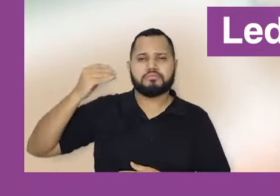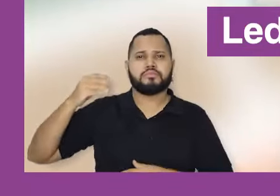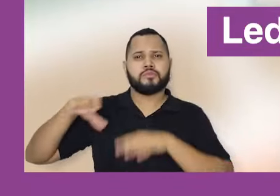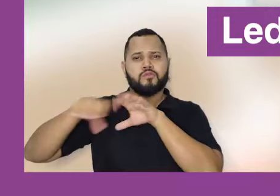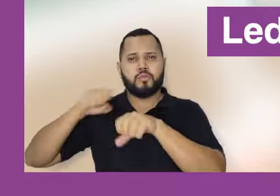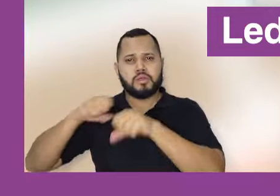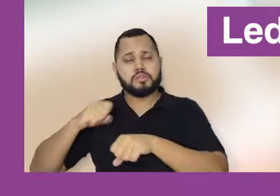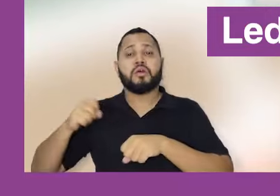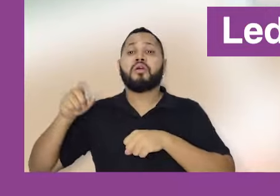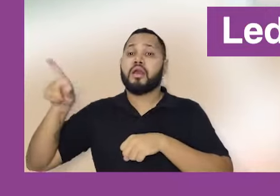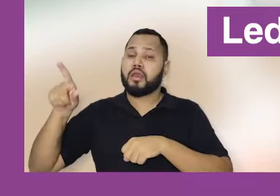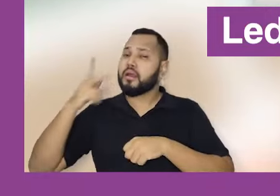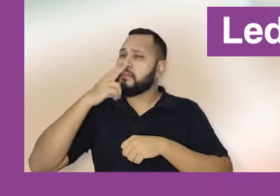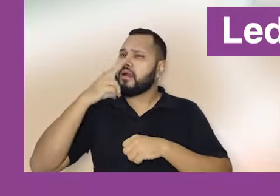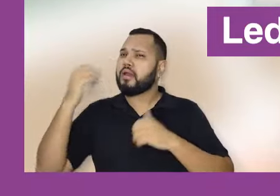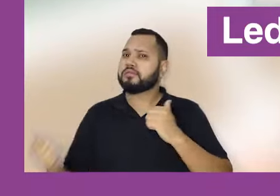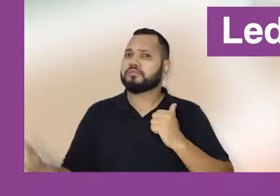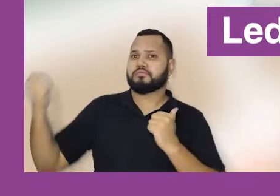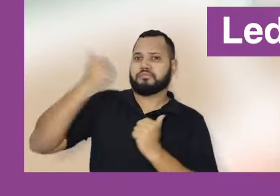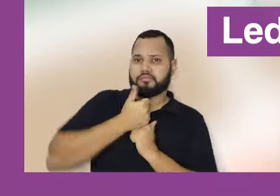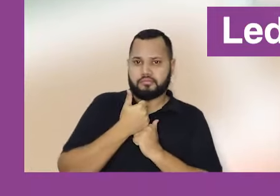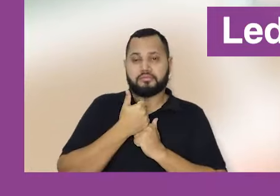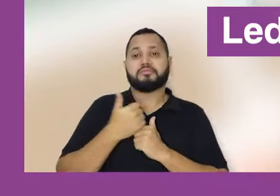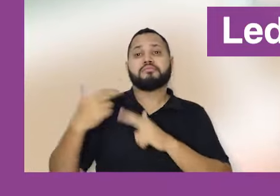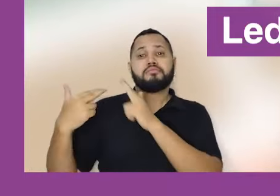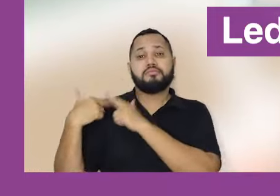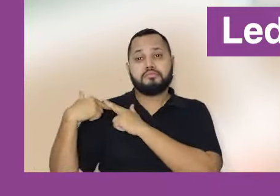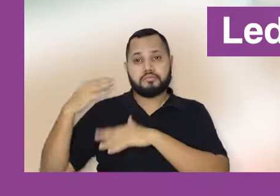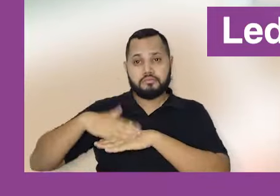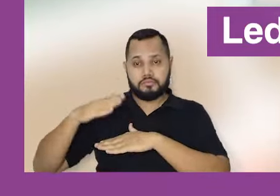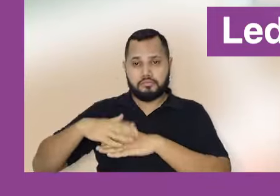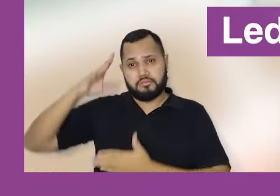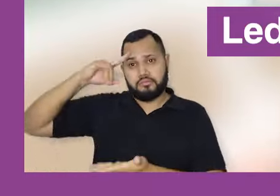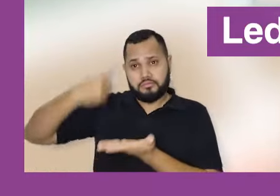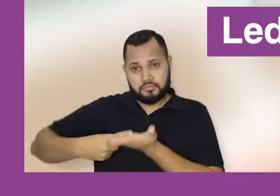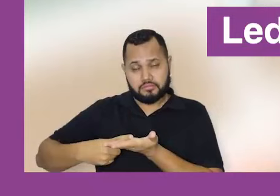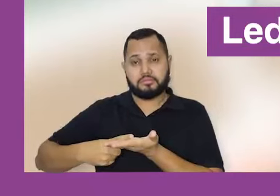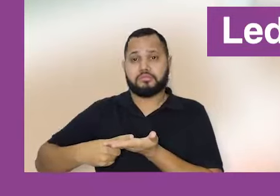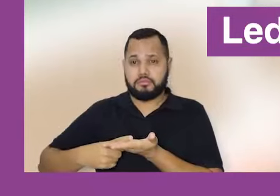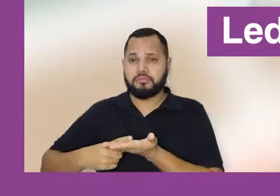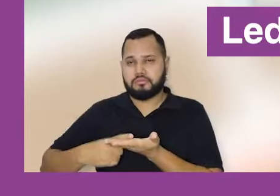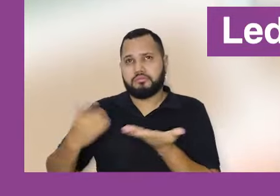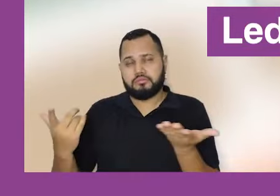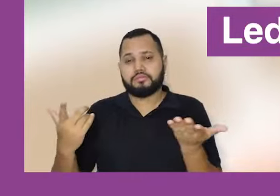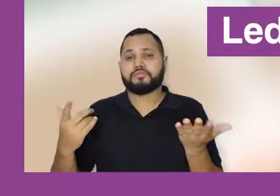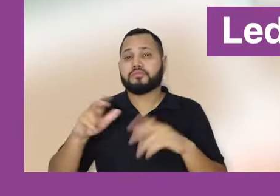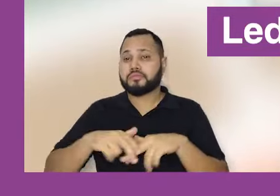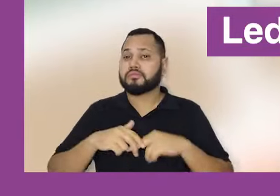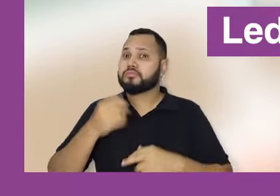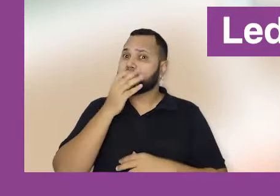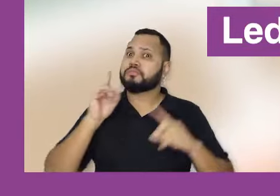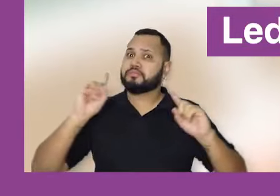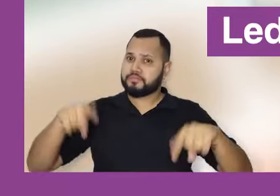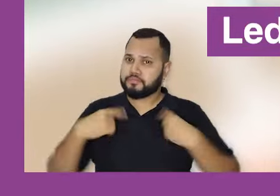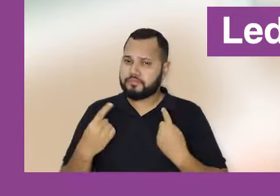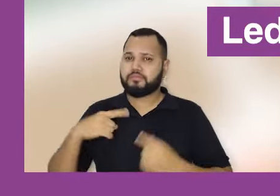de determinado tema vai assumir a liderança e a responsabilidade pela decisão a contability né Isso é muito